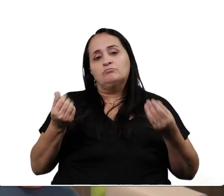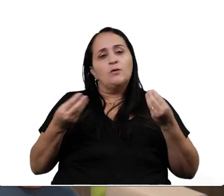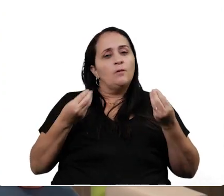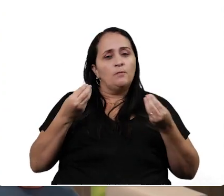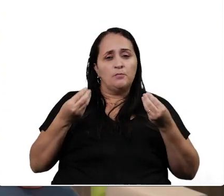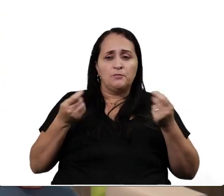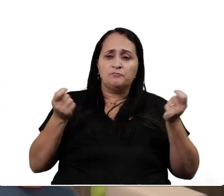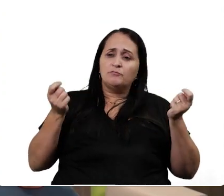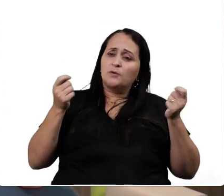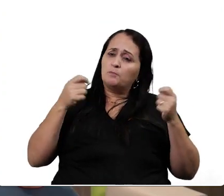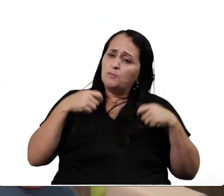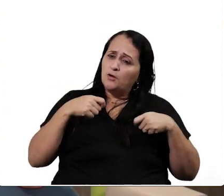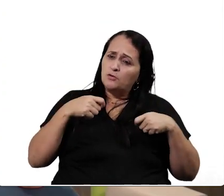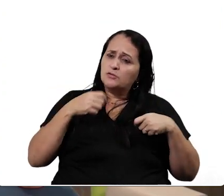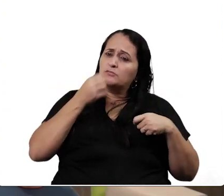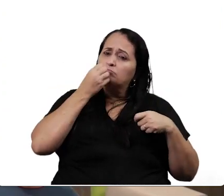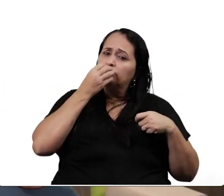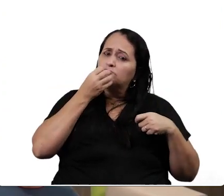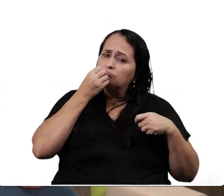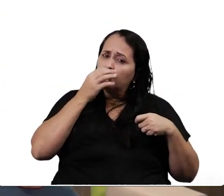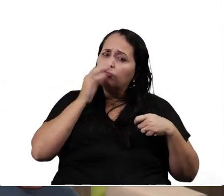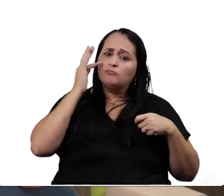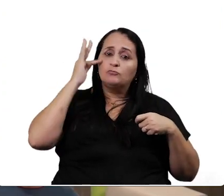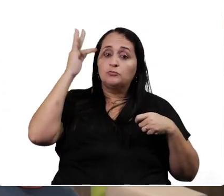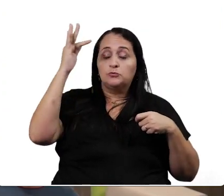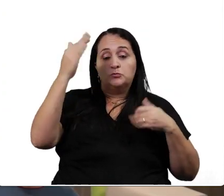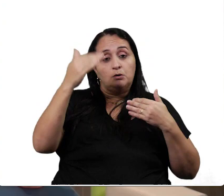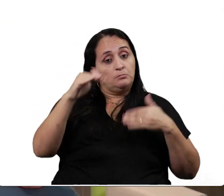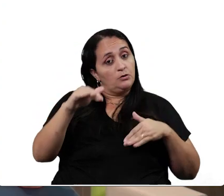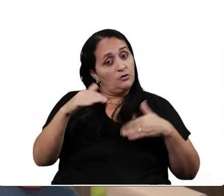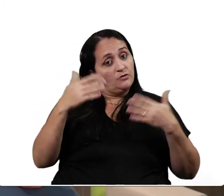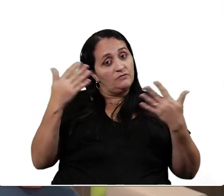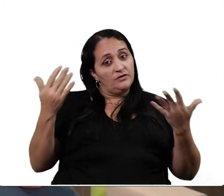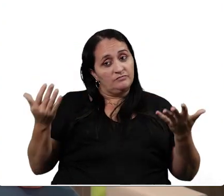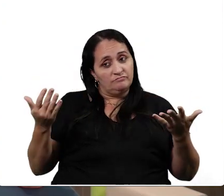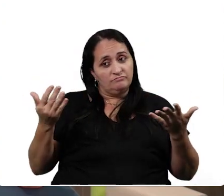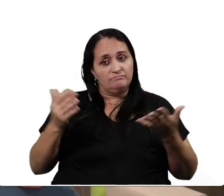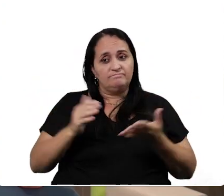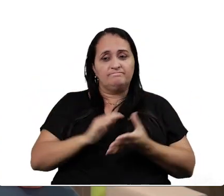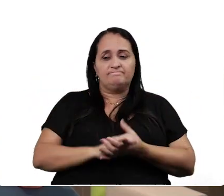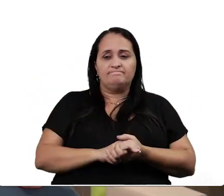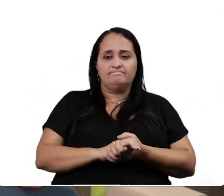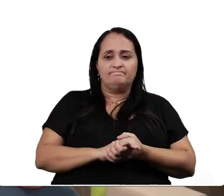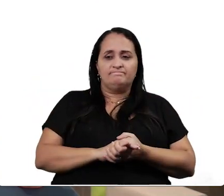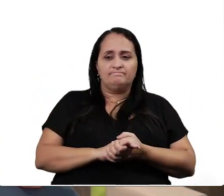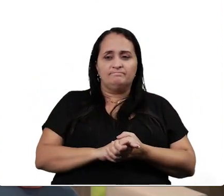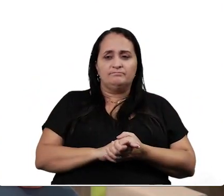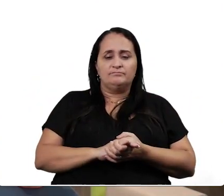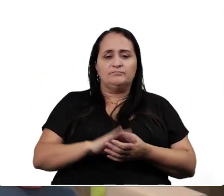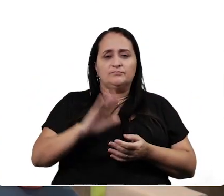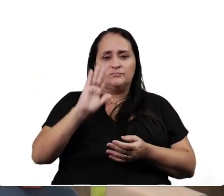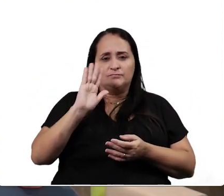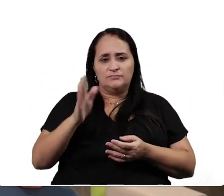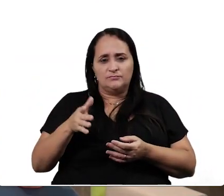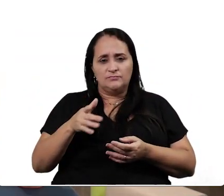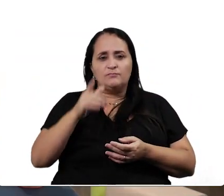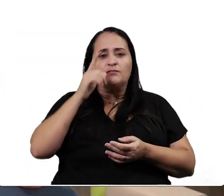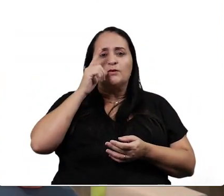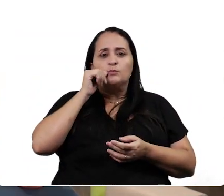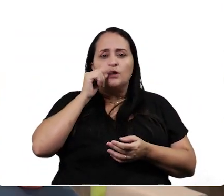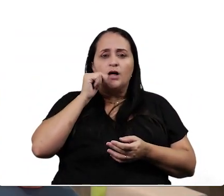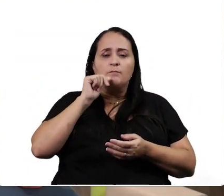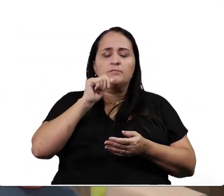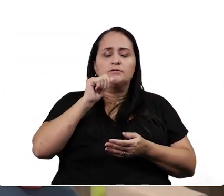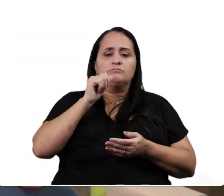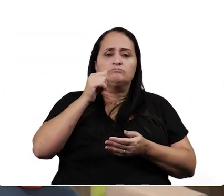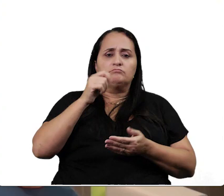questões, porque pode ser uma prévia aí para as suas futuras provas, tá? Então, pegou o lápis, pegou